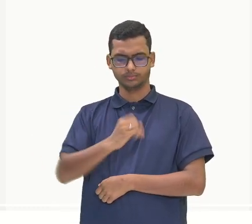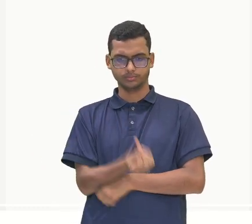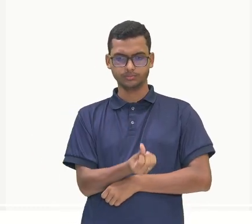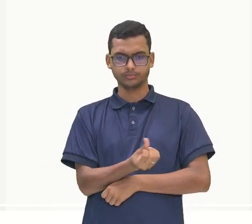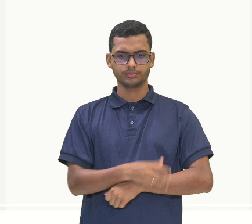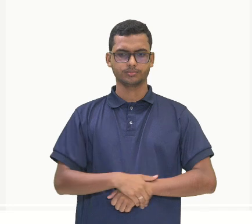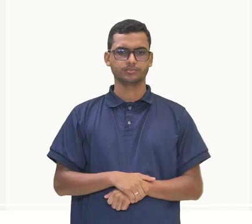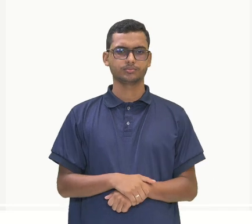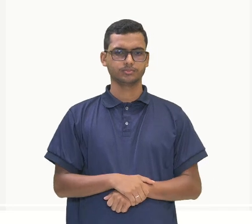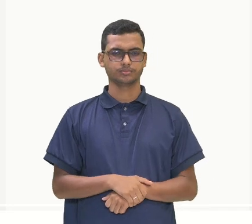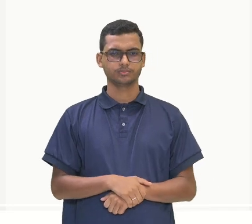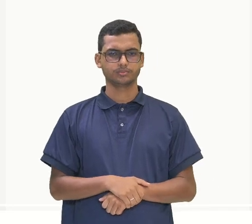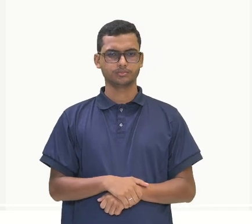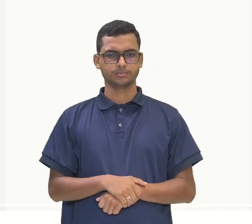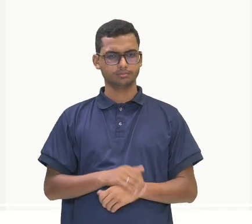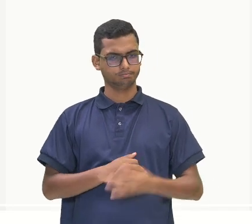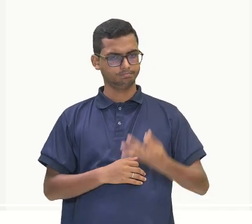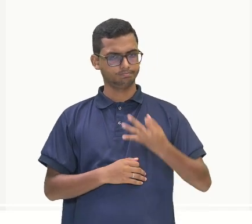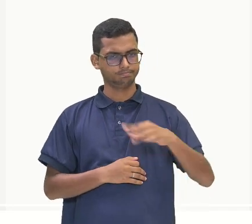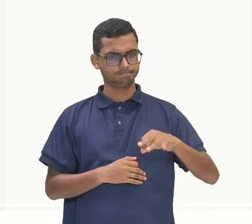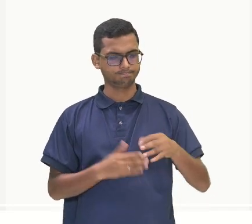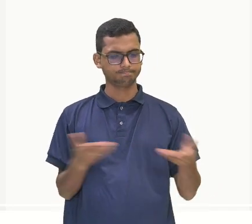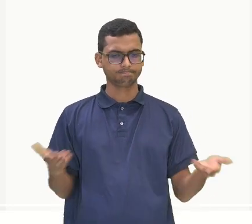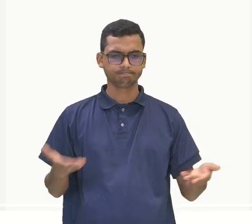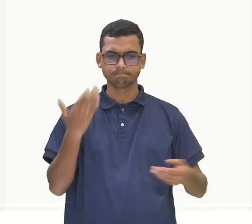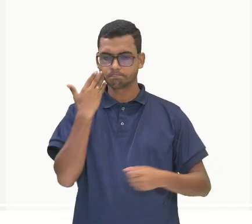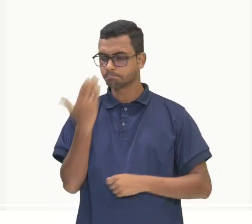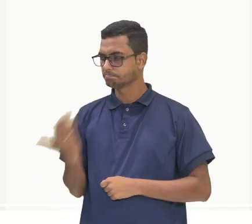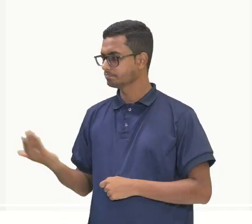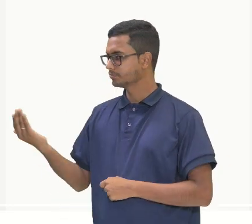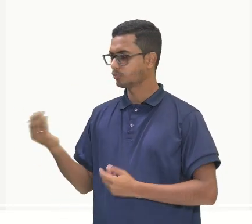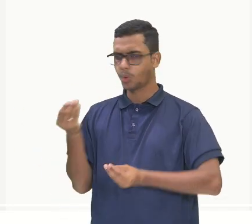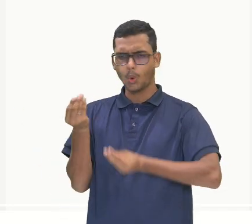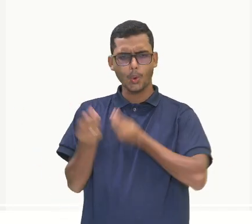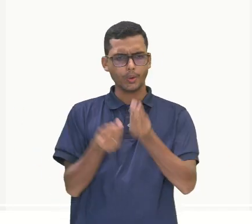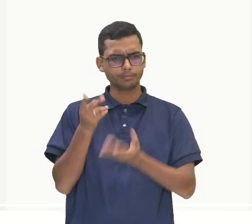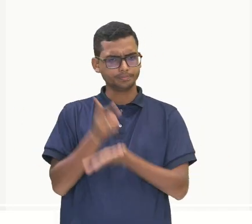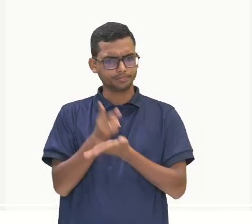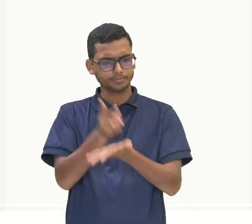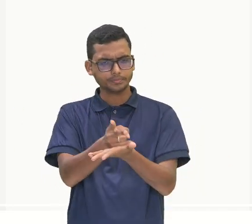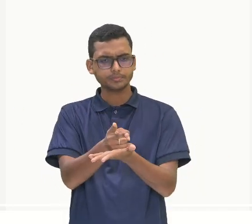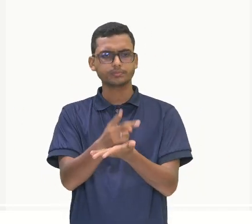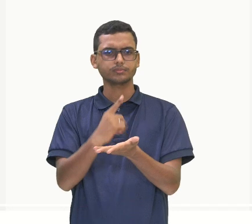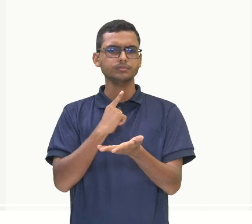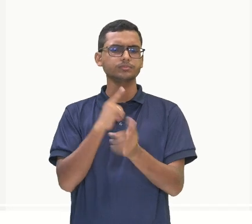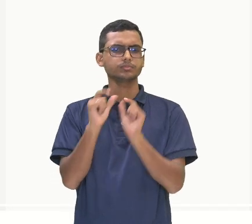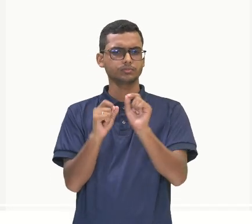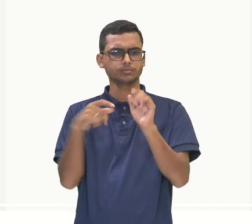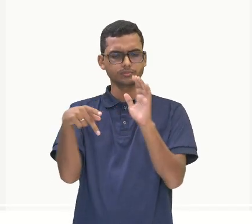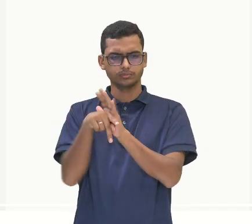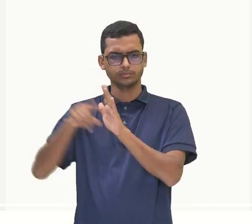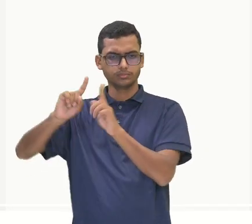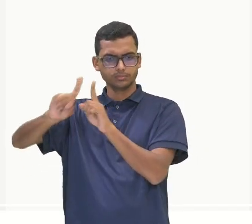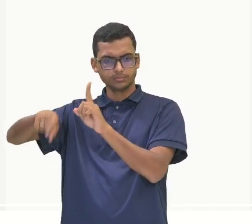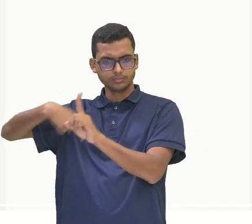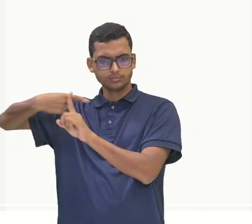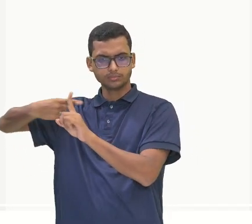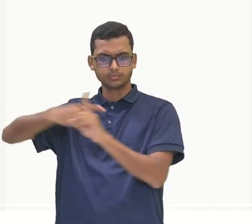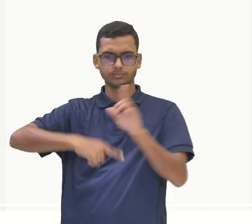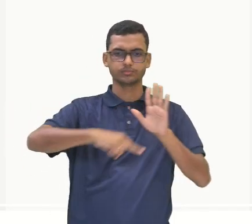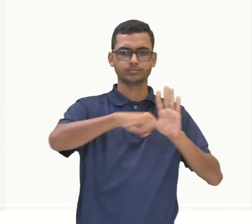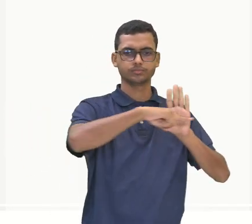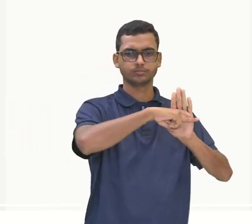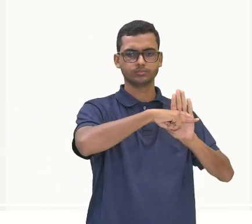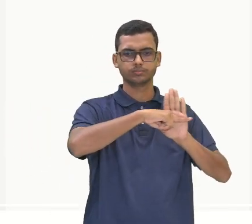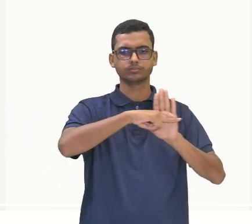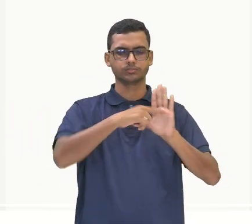13,396. Beleza? Então, essa é a forma de proceder quando eu tenho adição e subtração